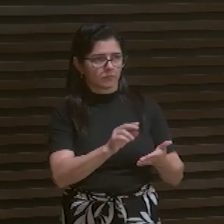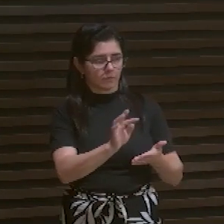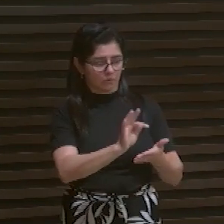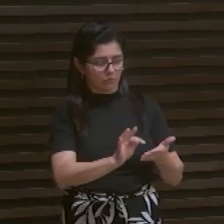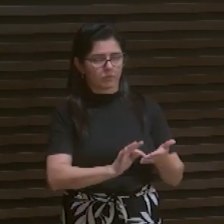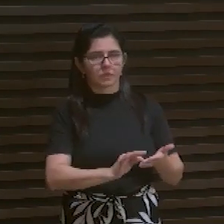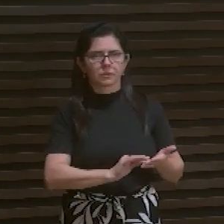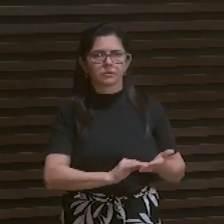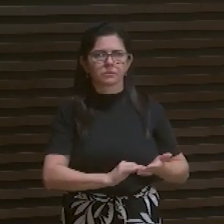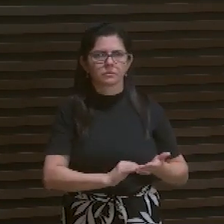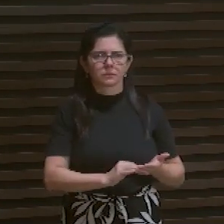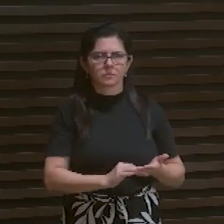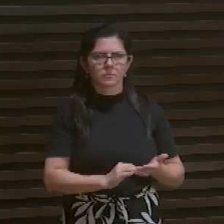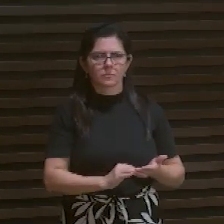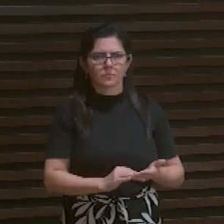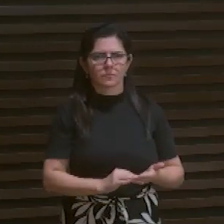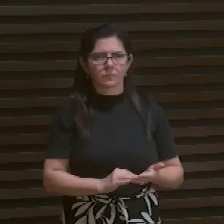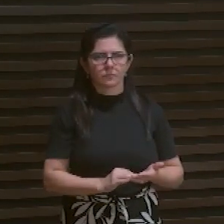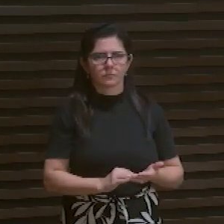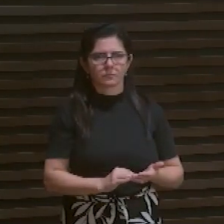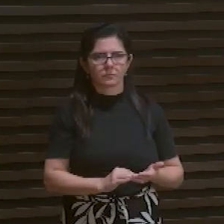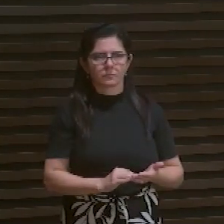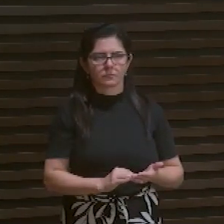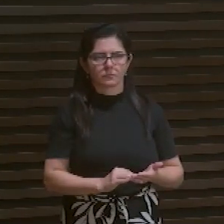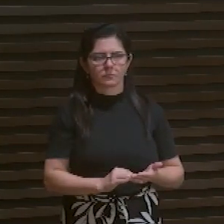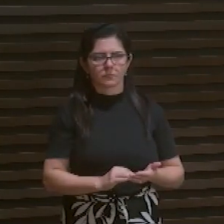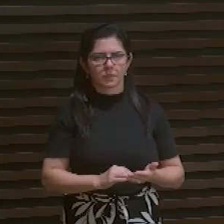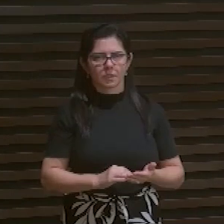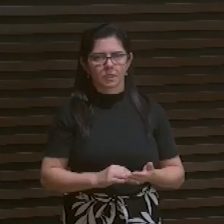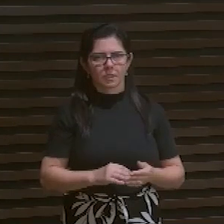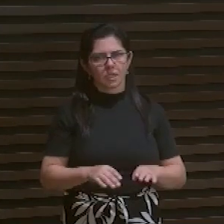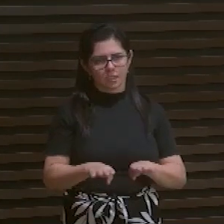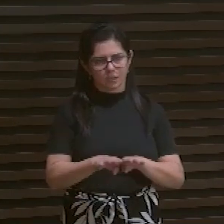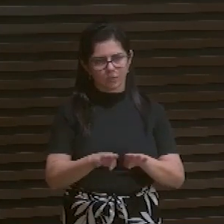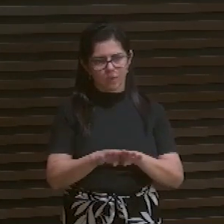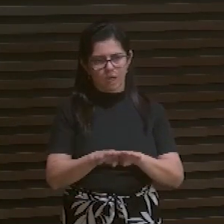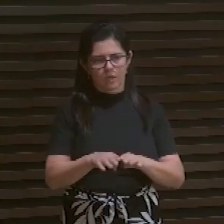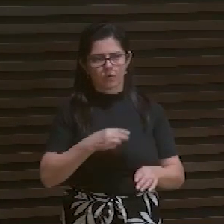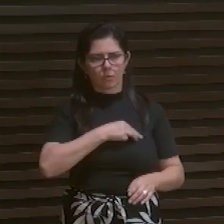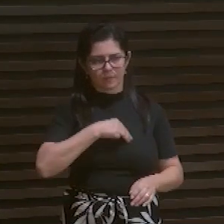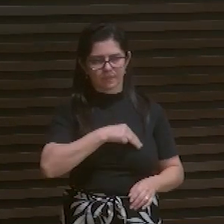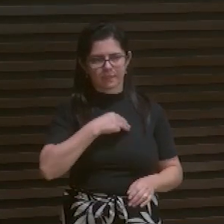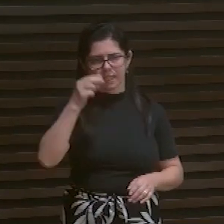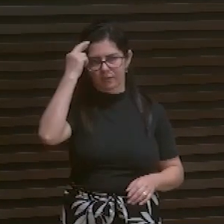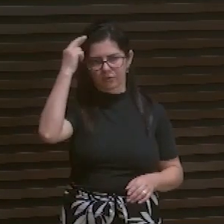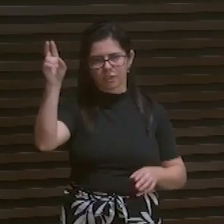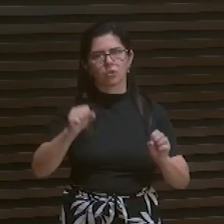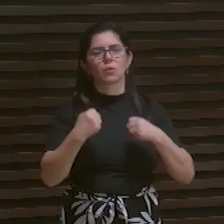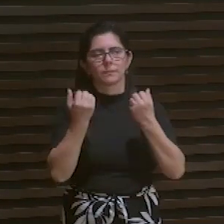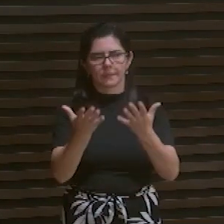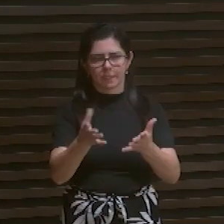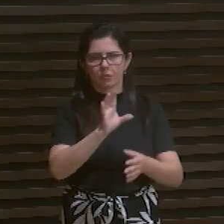ele fala: conforme o ministério que o Senhor atribuiu a cada um. O ministério é o Senhor que atribui. As diferenças